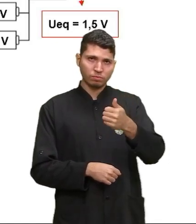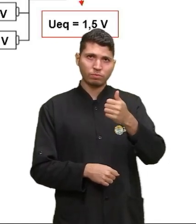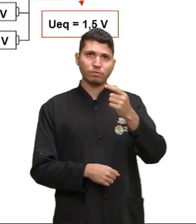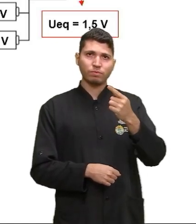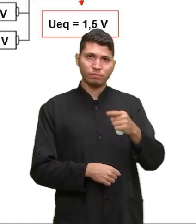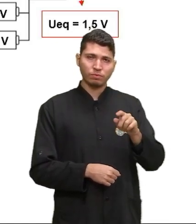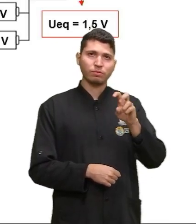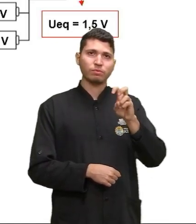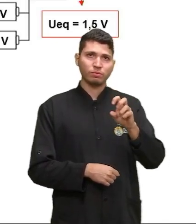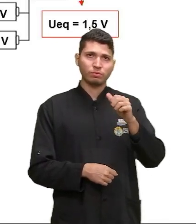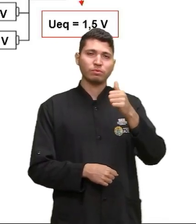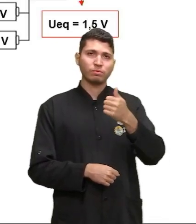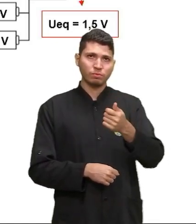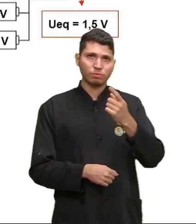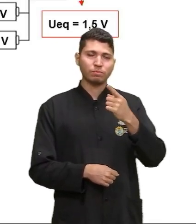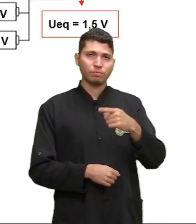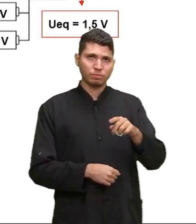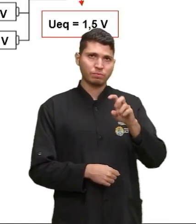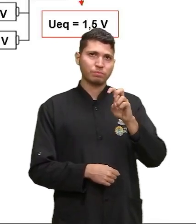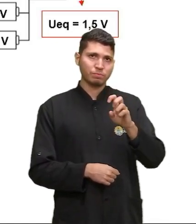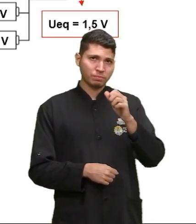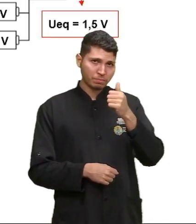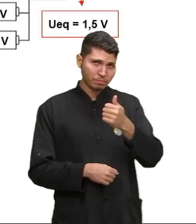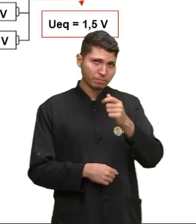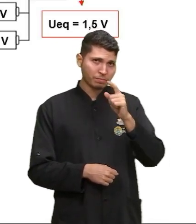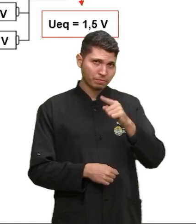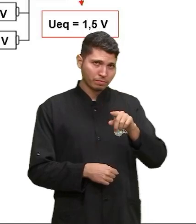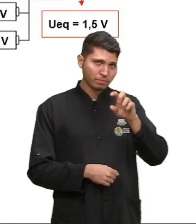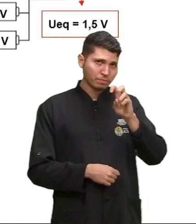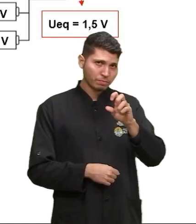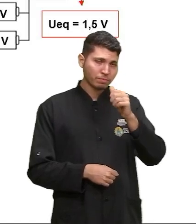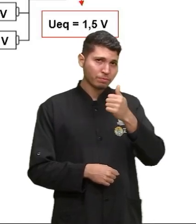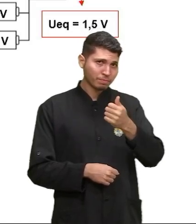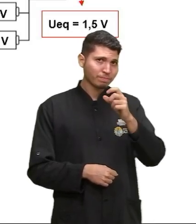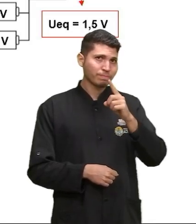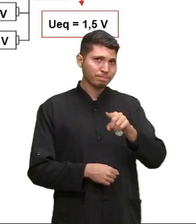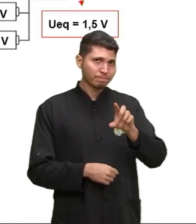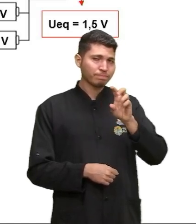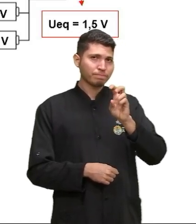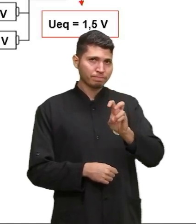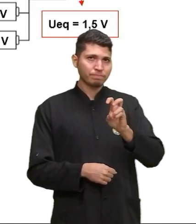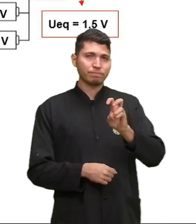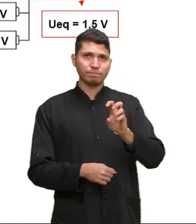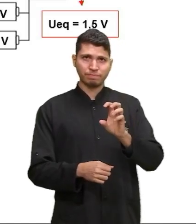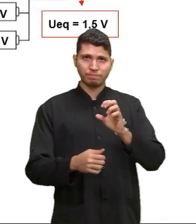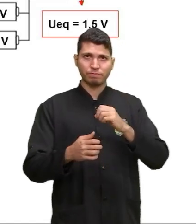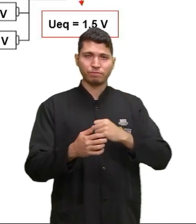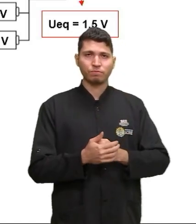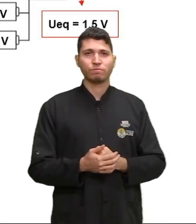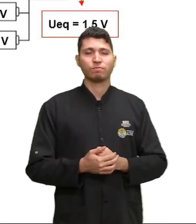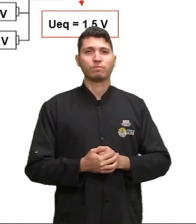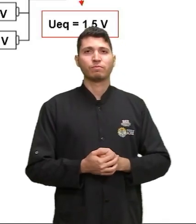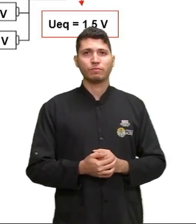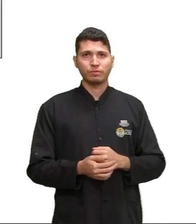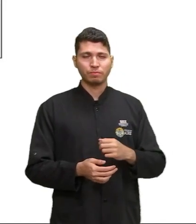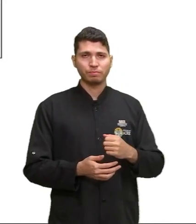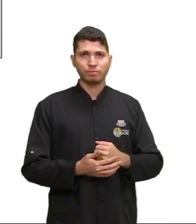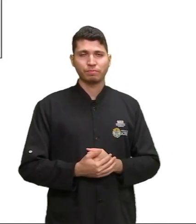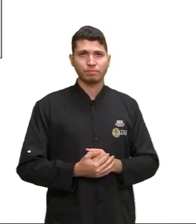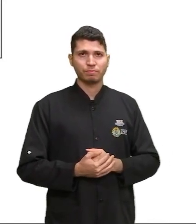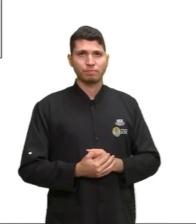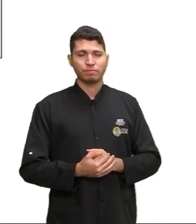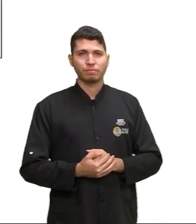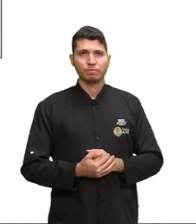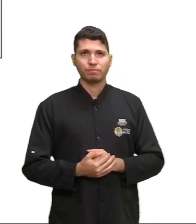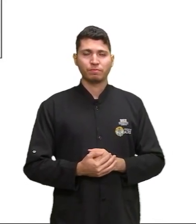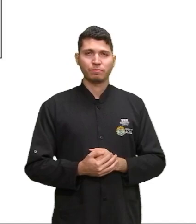1,5, e aí a gente vai conseguir chegar nessa tensãozinha de 6 volts, que é justamente a tensão necessária, como diz o enunciado,